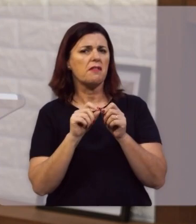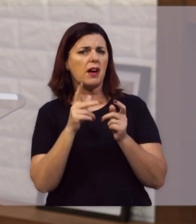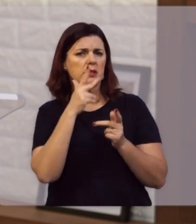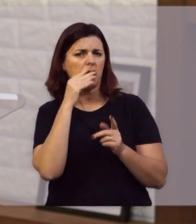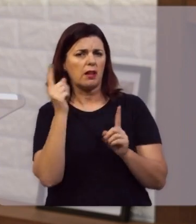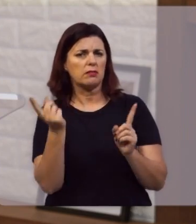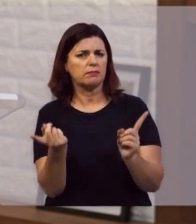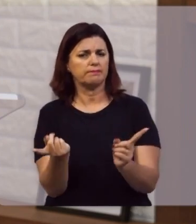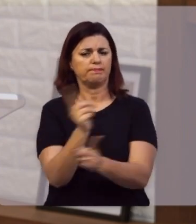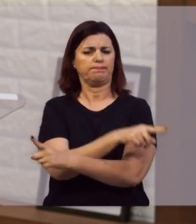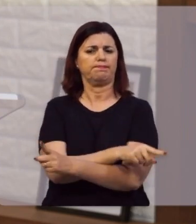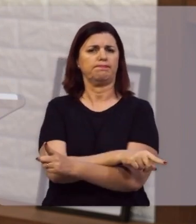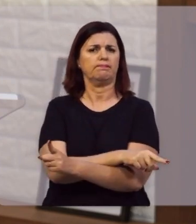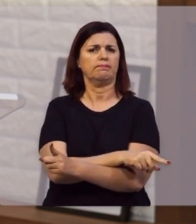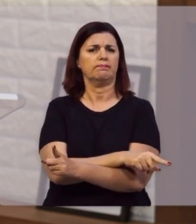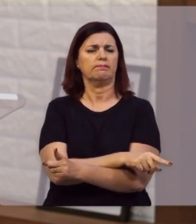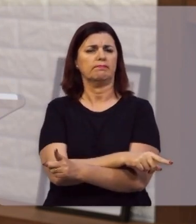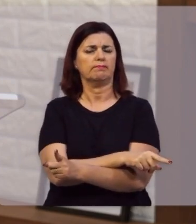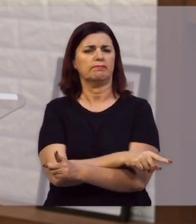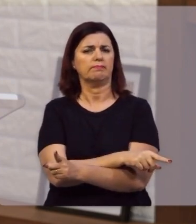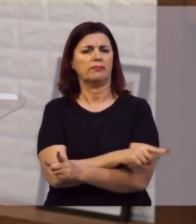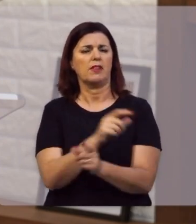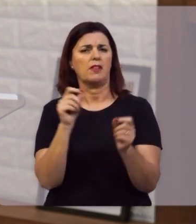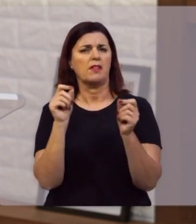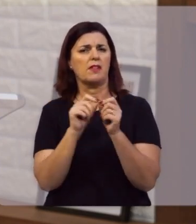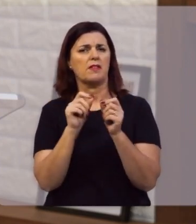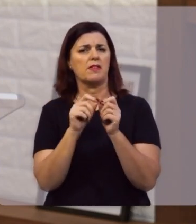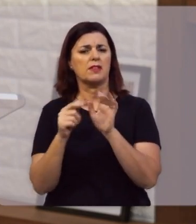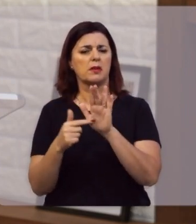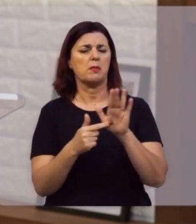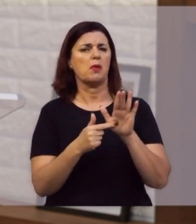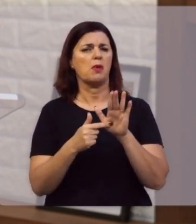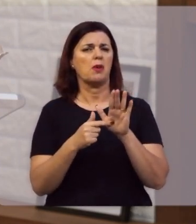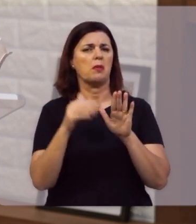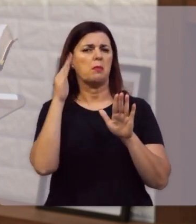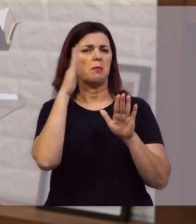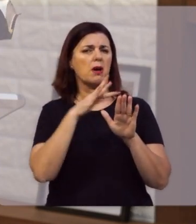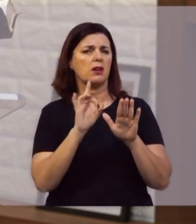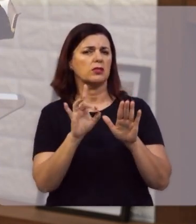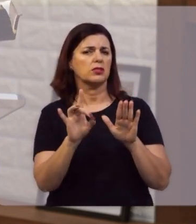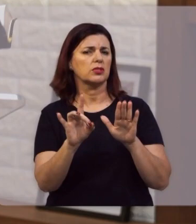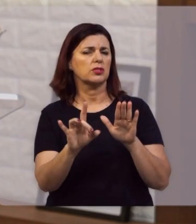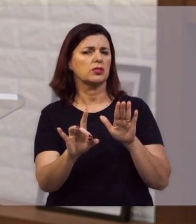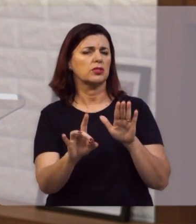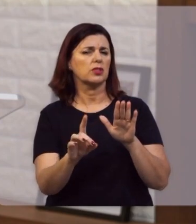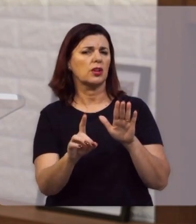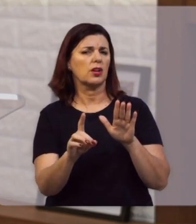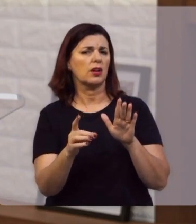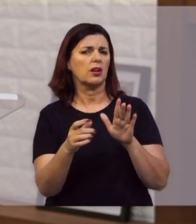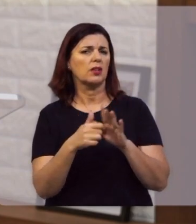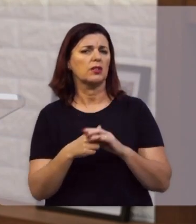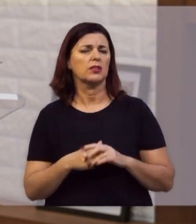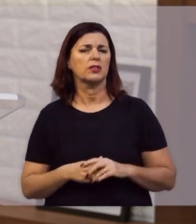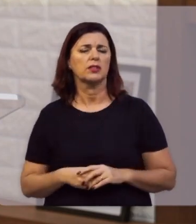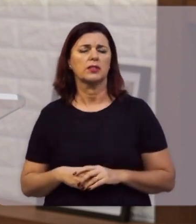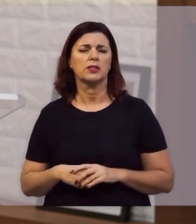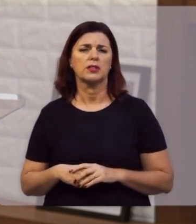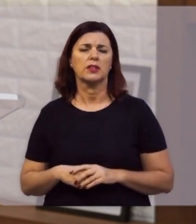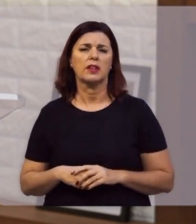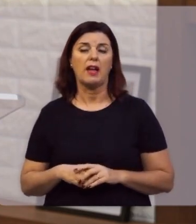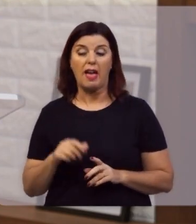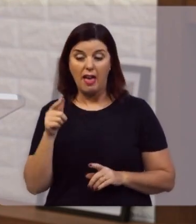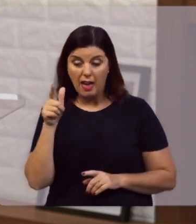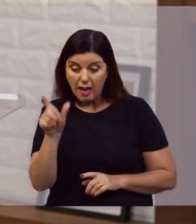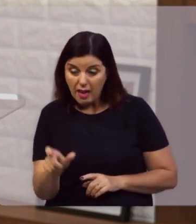revirar volta as avessas fazendo a luz trevas das Trevas luz doce amargo do amargo doce